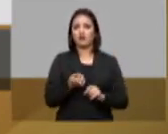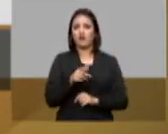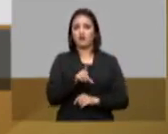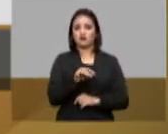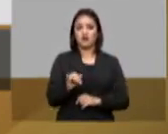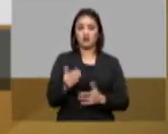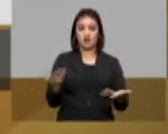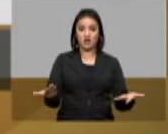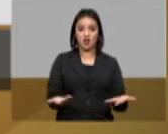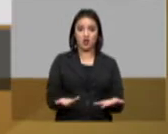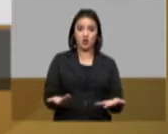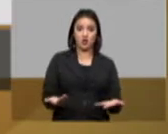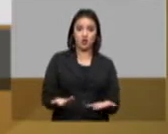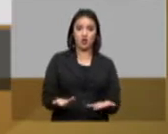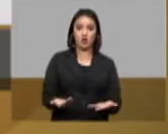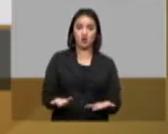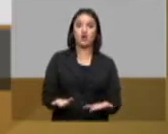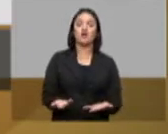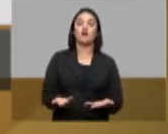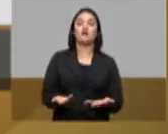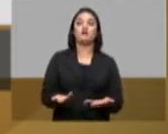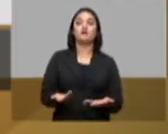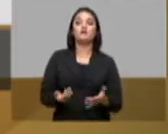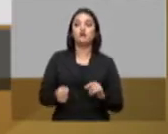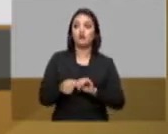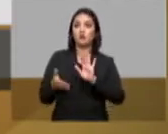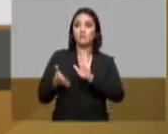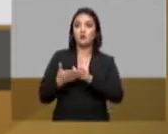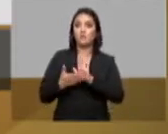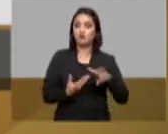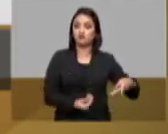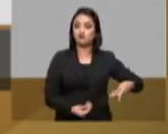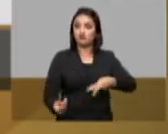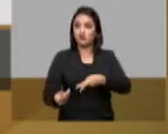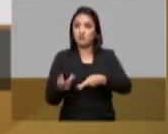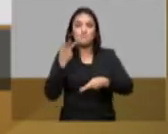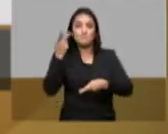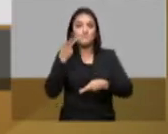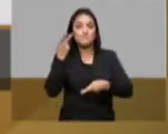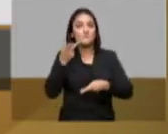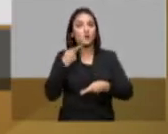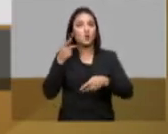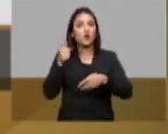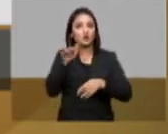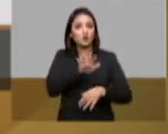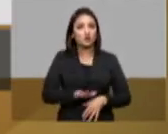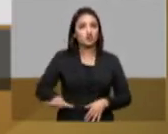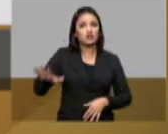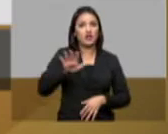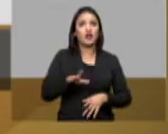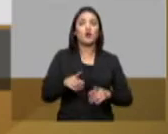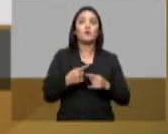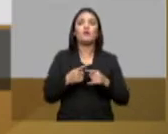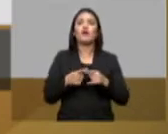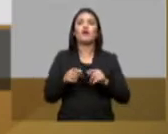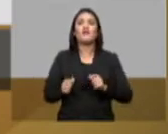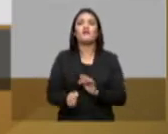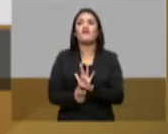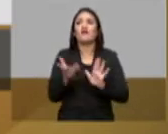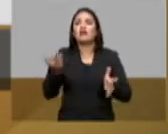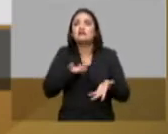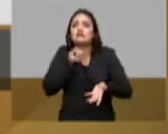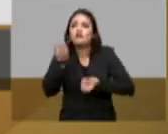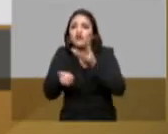de inconstitucionalidade ao procurador-geral por meio de um conjunto de informações que foram